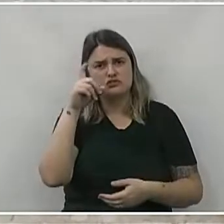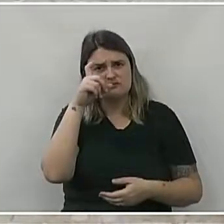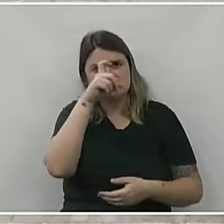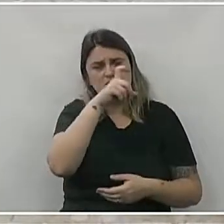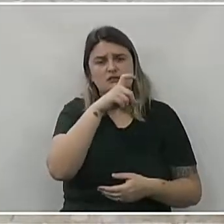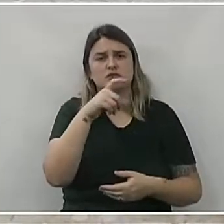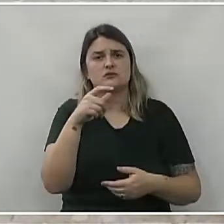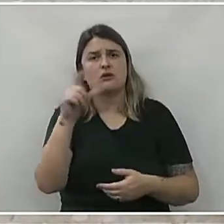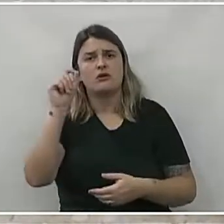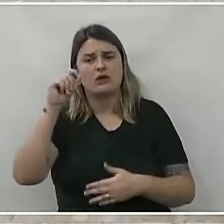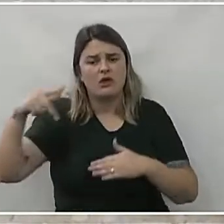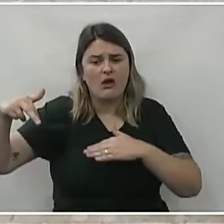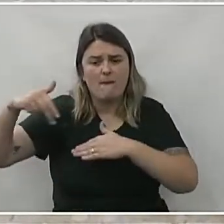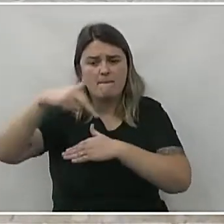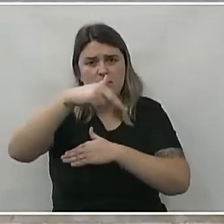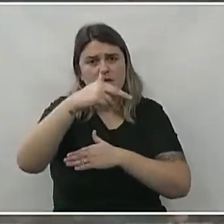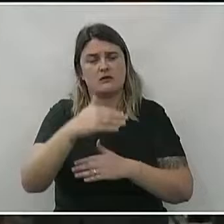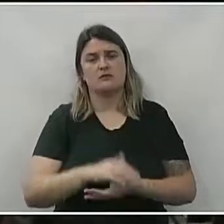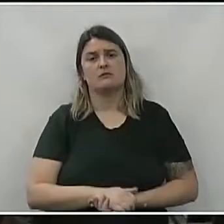e os transeuntes. Obrigado.